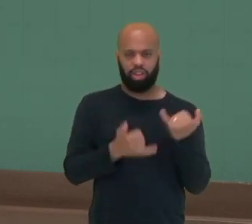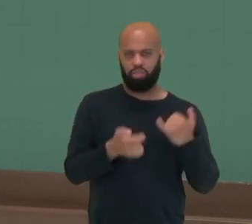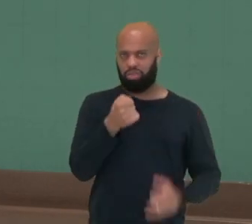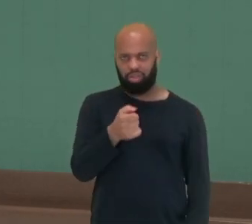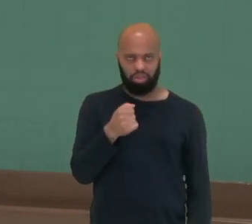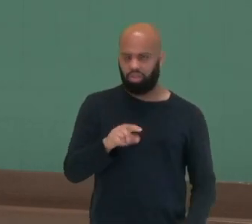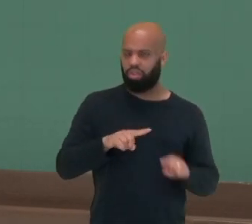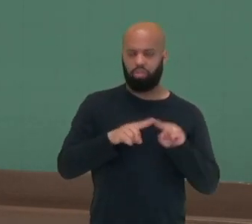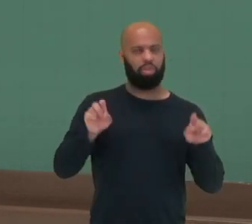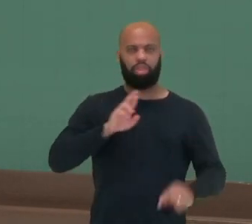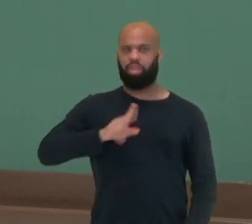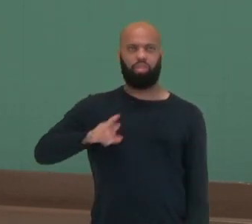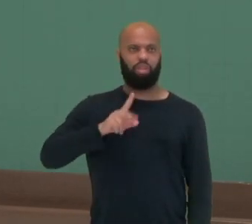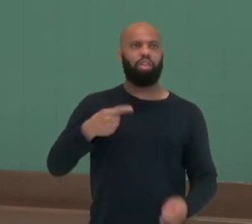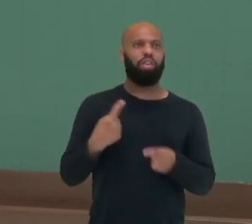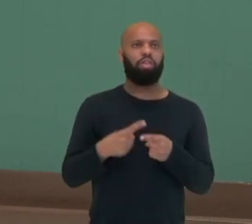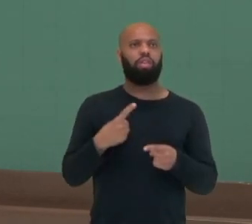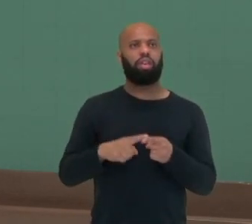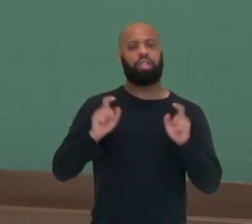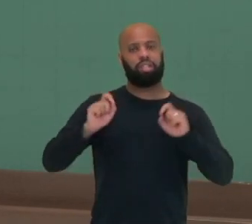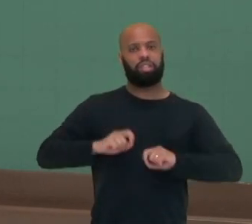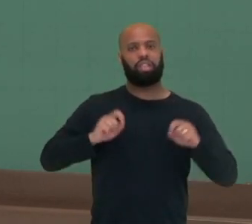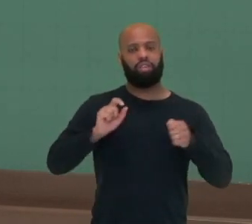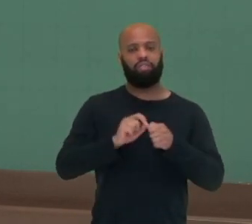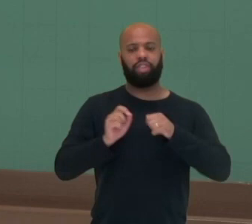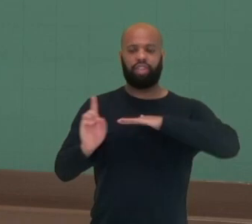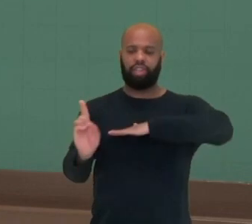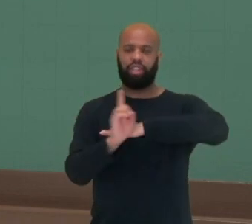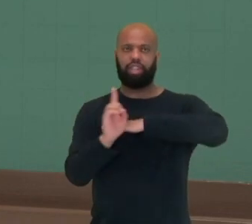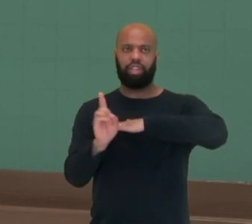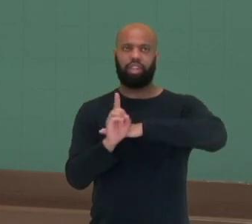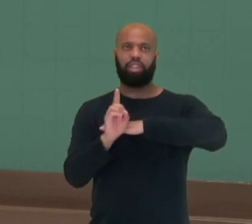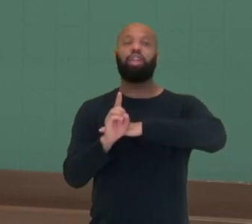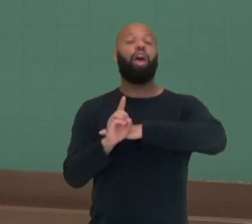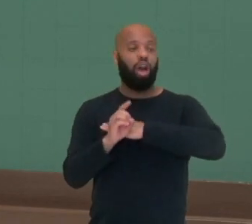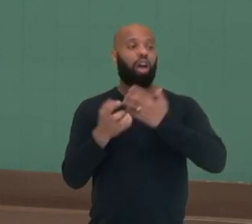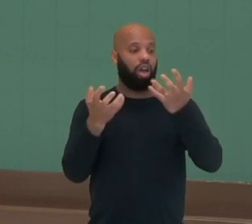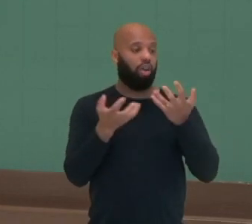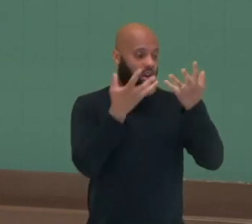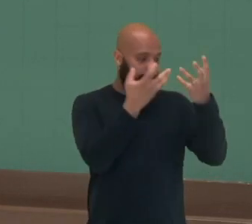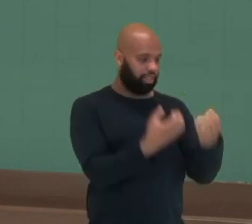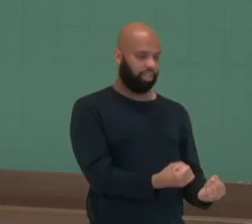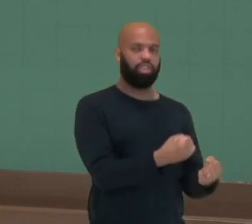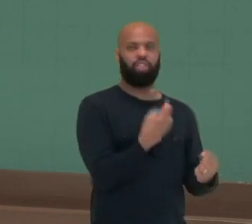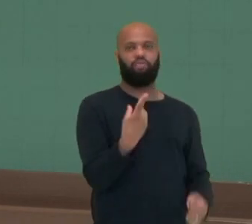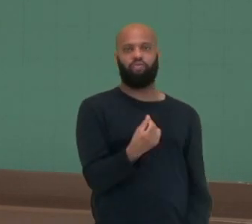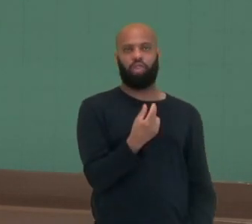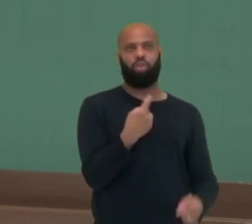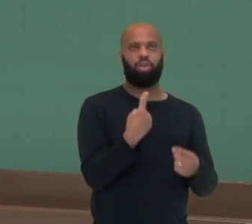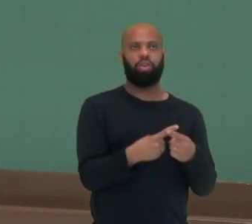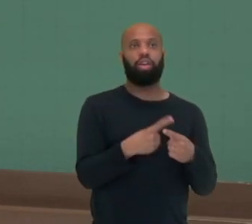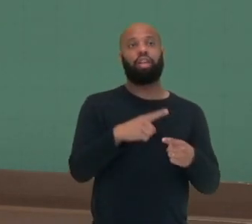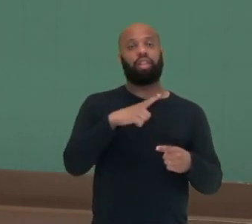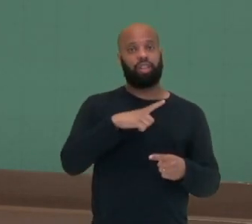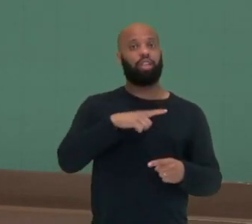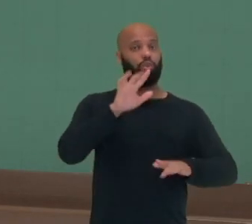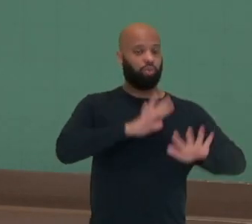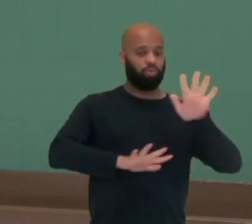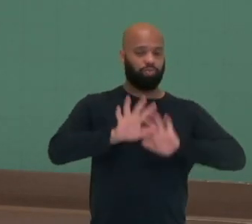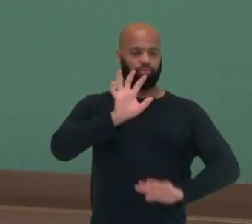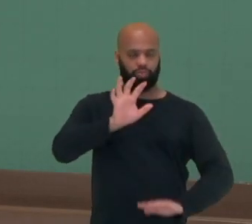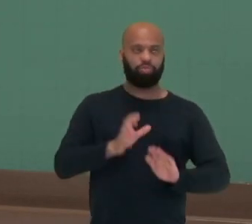mas isso pode fazer as clientes migrarem para a sua concorrência. Então, a gente tem que tomar bastante cuidado. Vamos